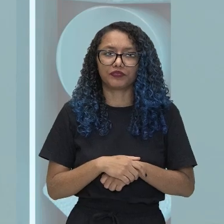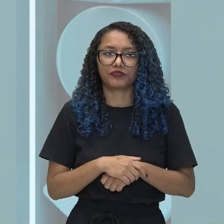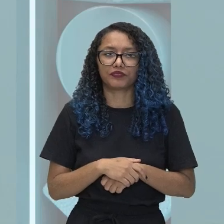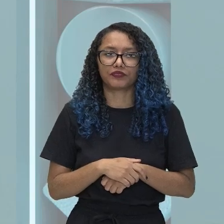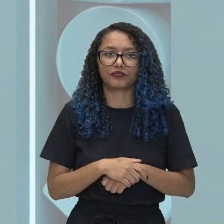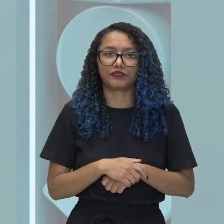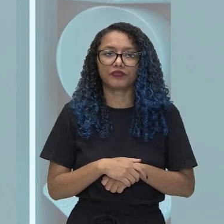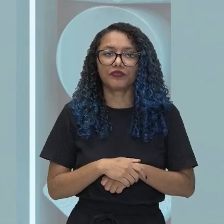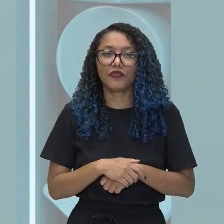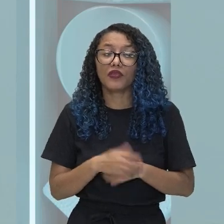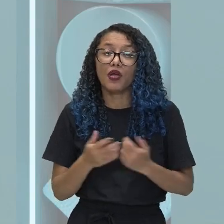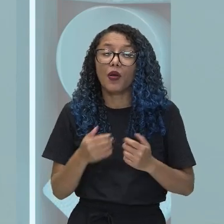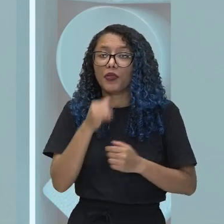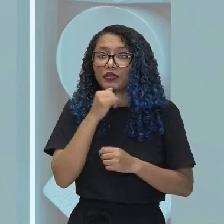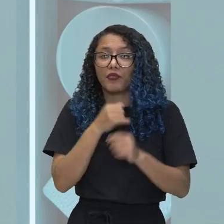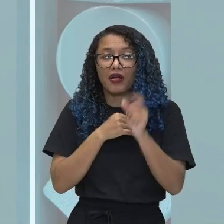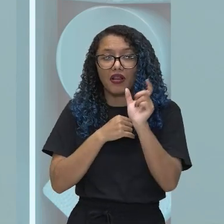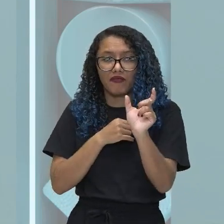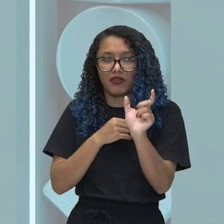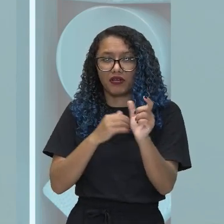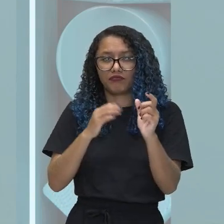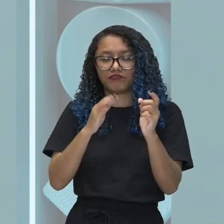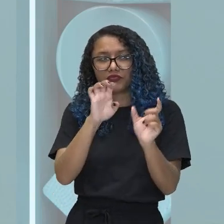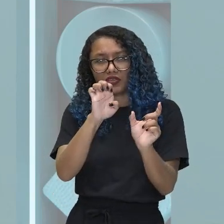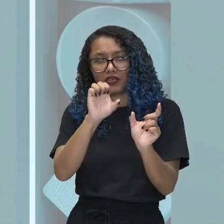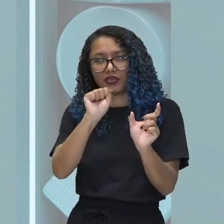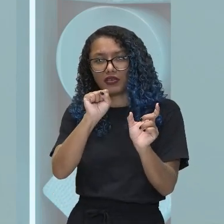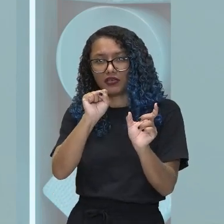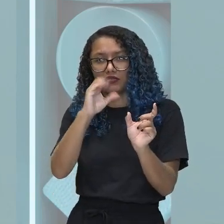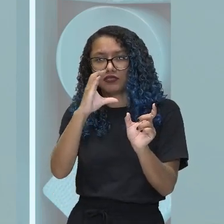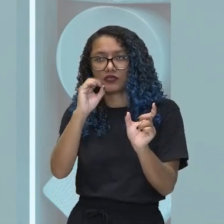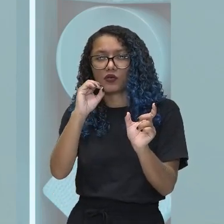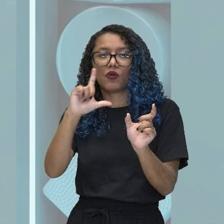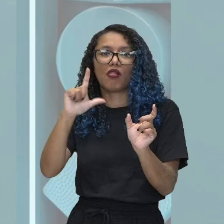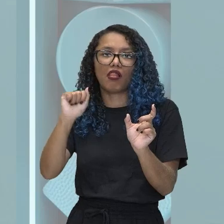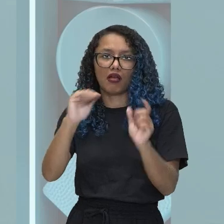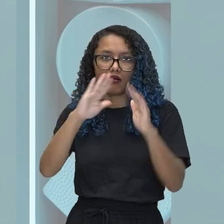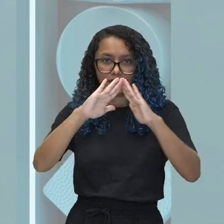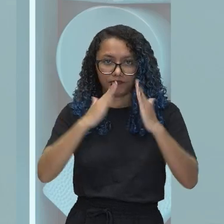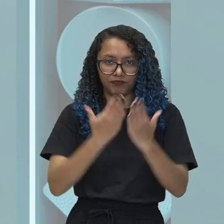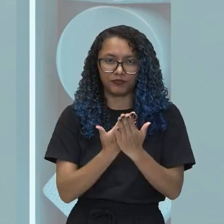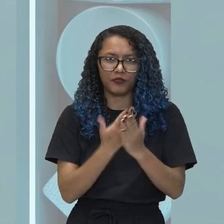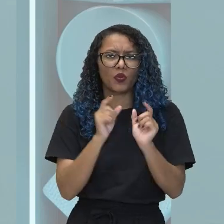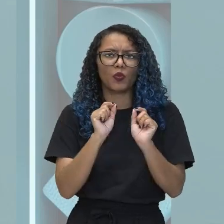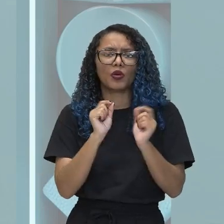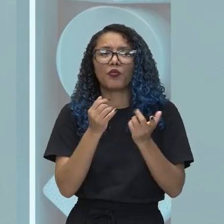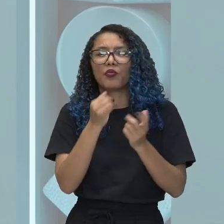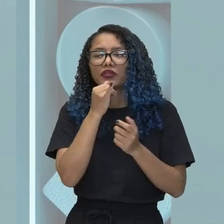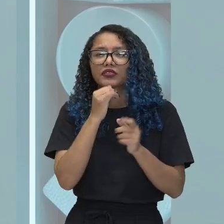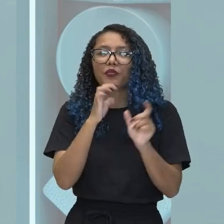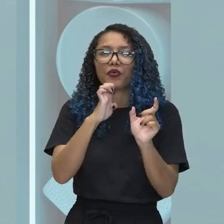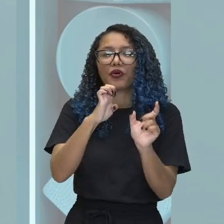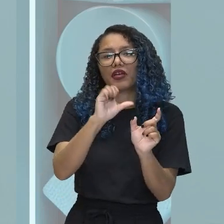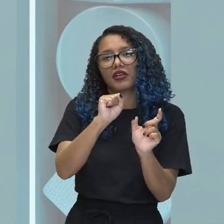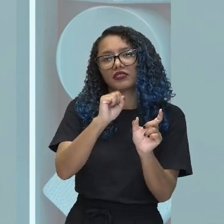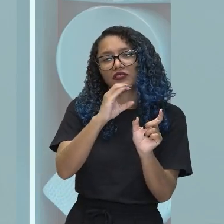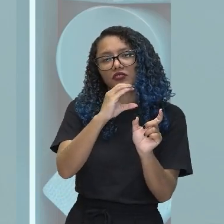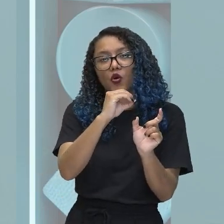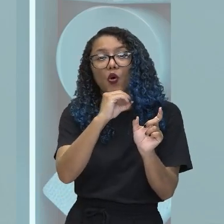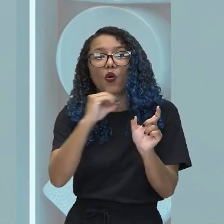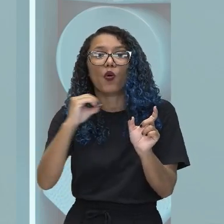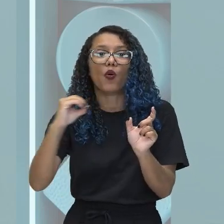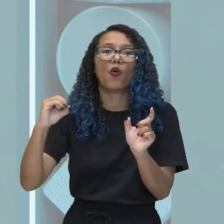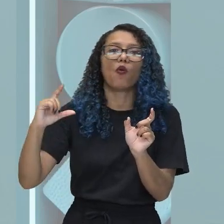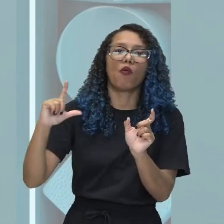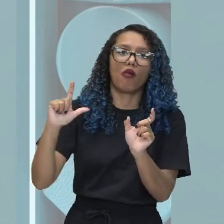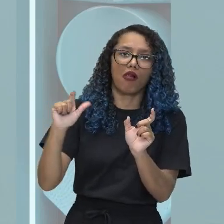digamos a palavra escola vamos pra língua portuguesa mesmo né quando eu falo assim escola eu demorei mais no có